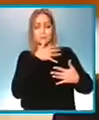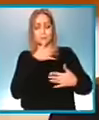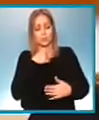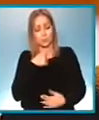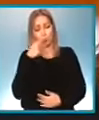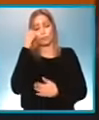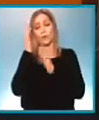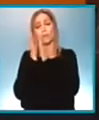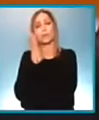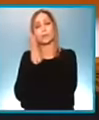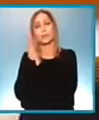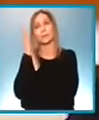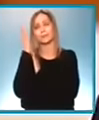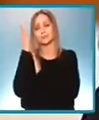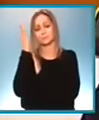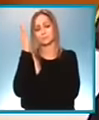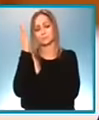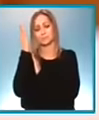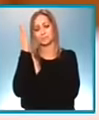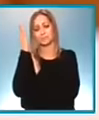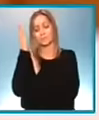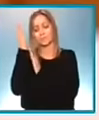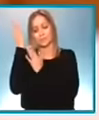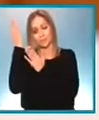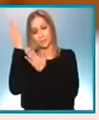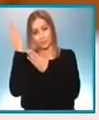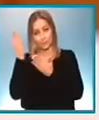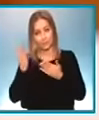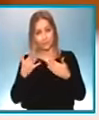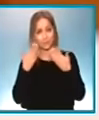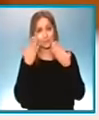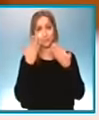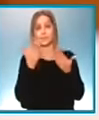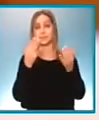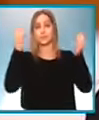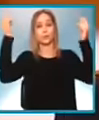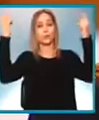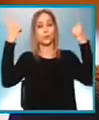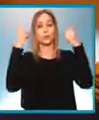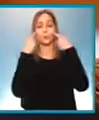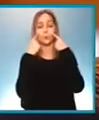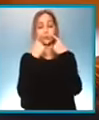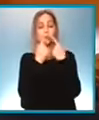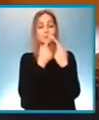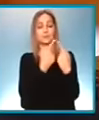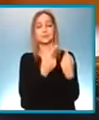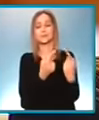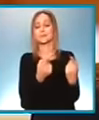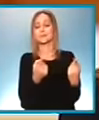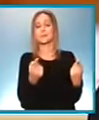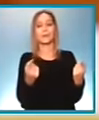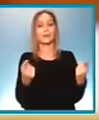Foi Deus que deu luz aos olhos,